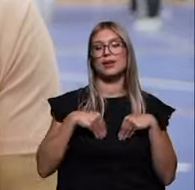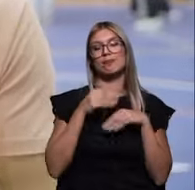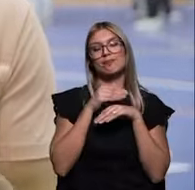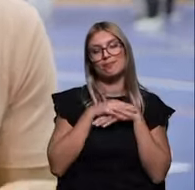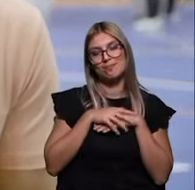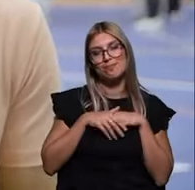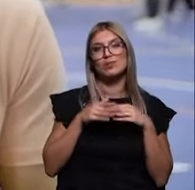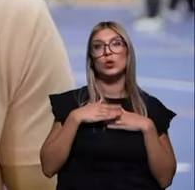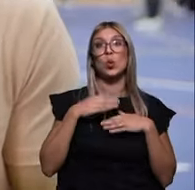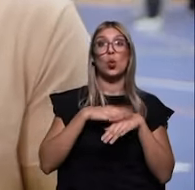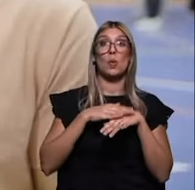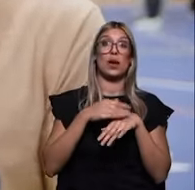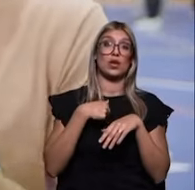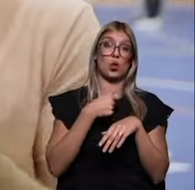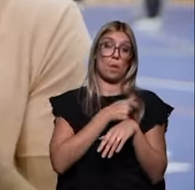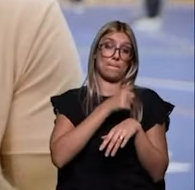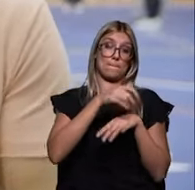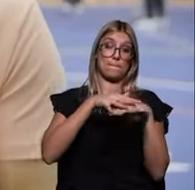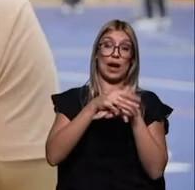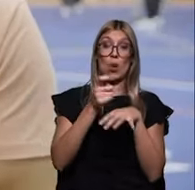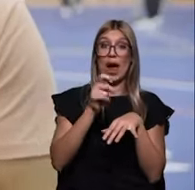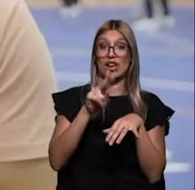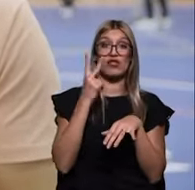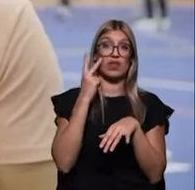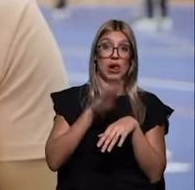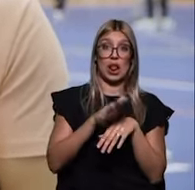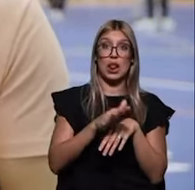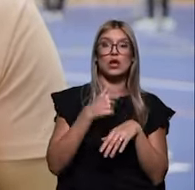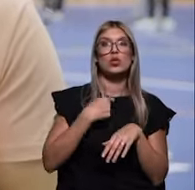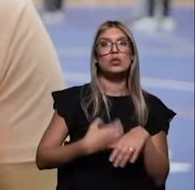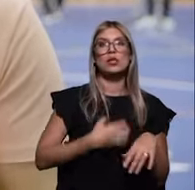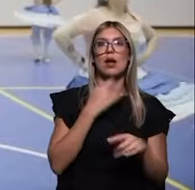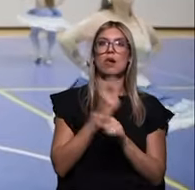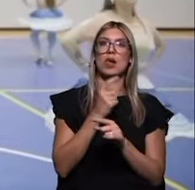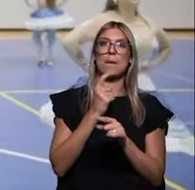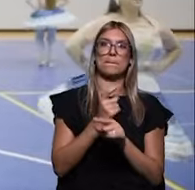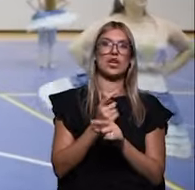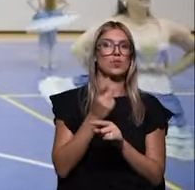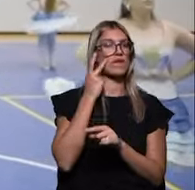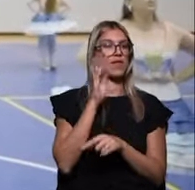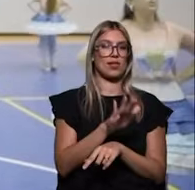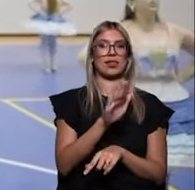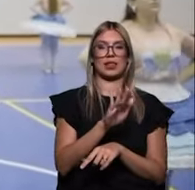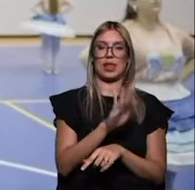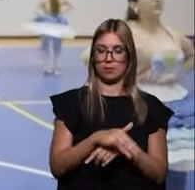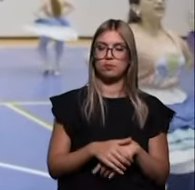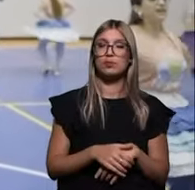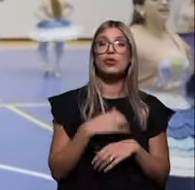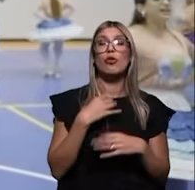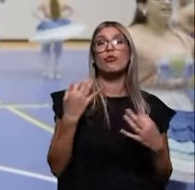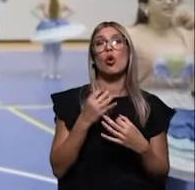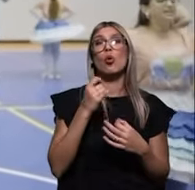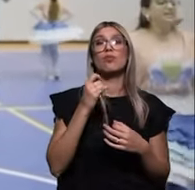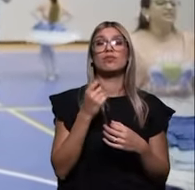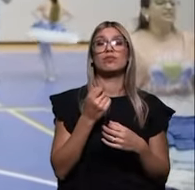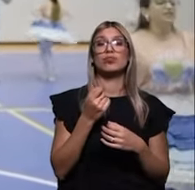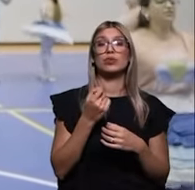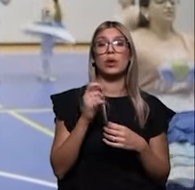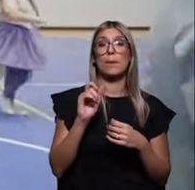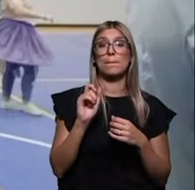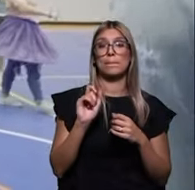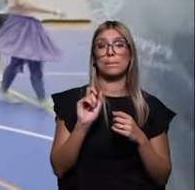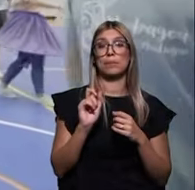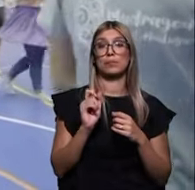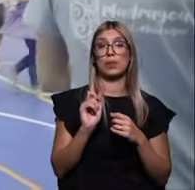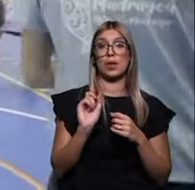morador, ex-morador do bairro, eu me sinto sempre ainda um morador da Madragoa. Não tive a oportunidade nos primeiros 2 anos em que